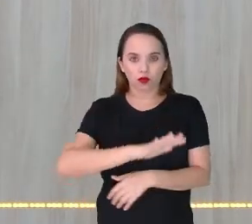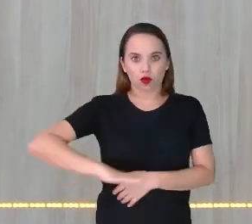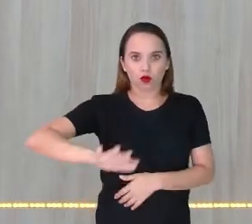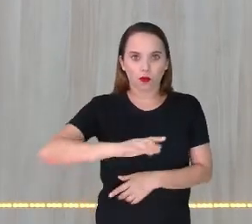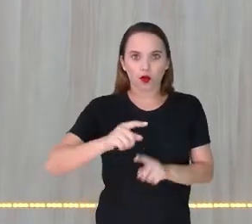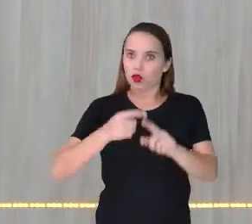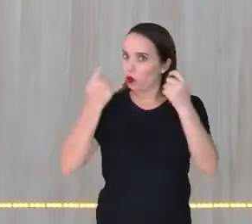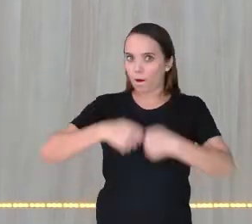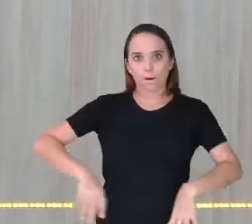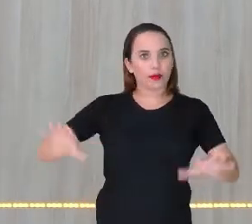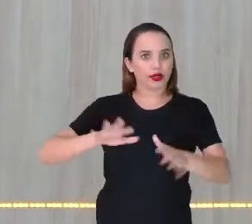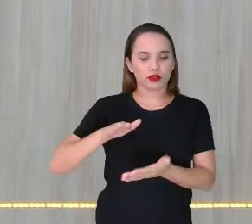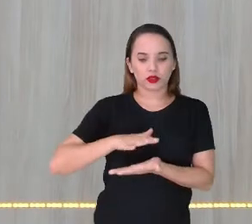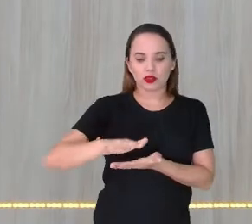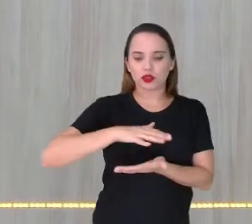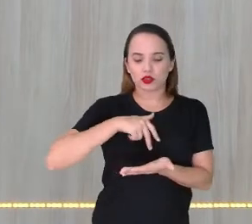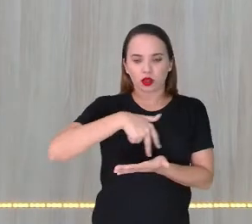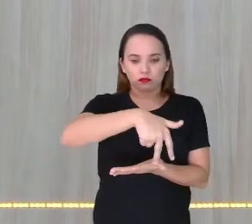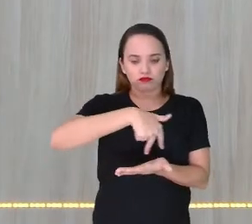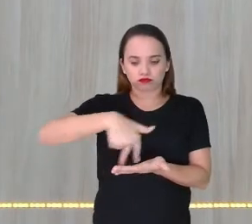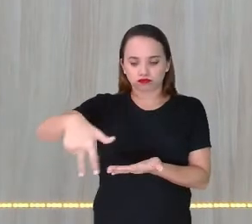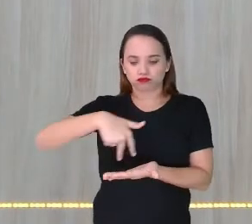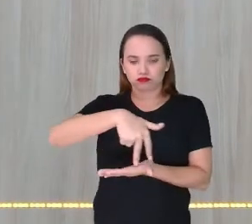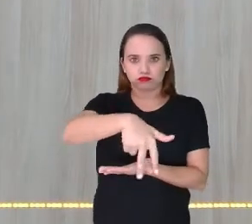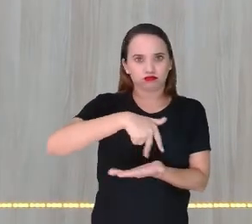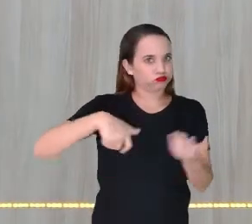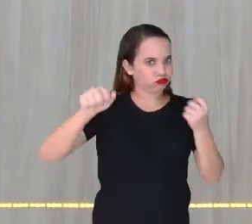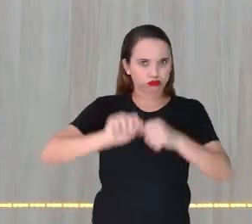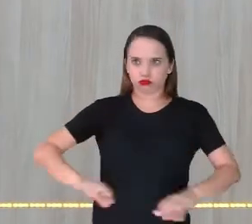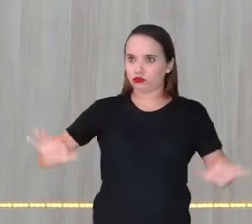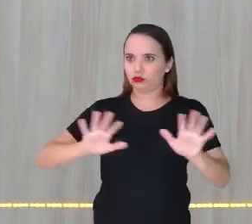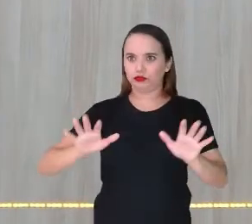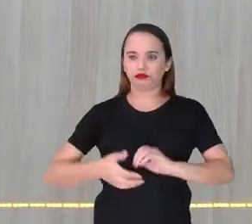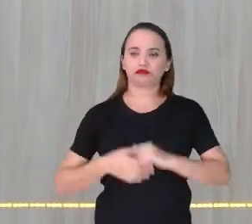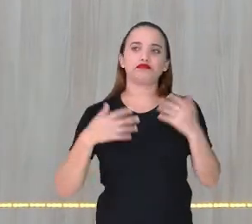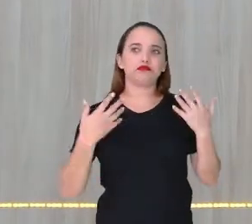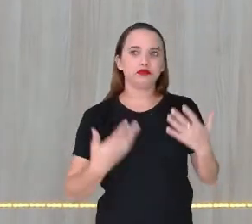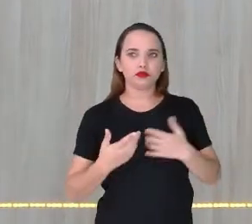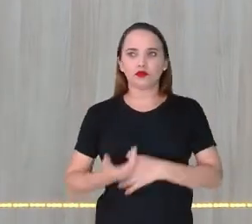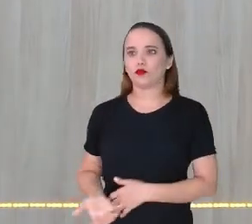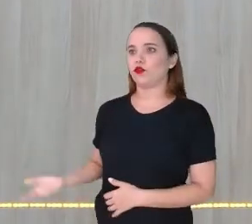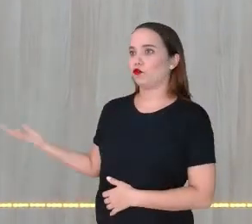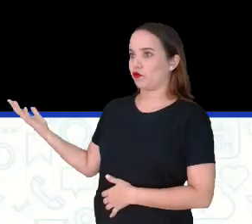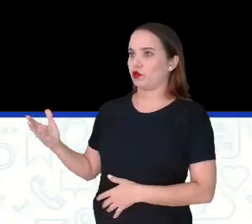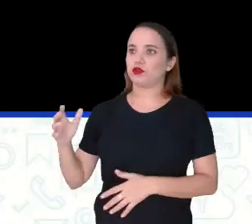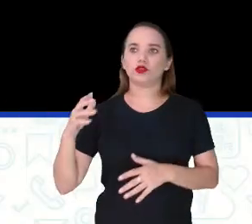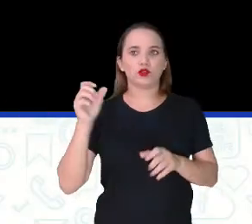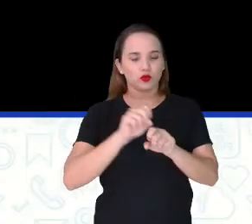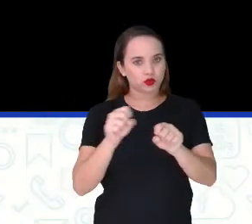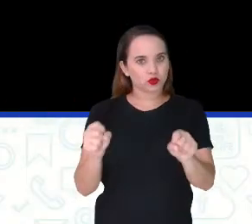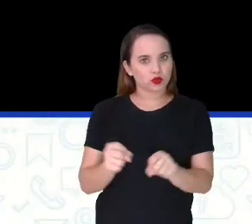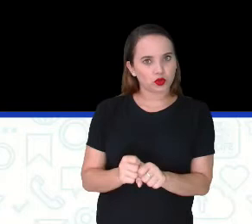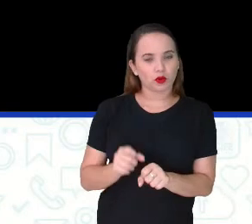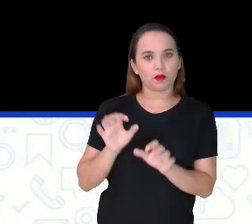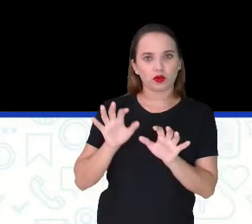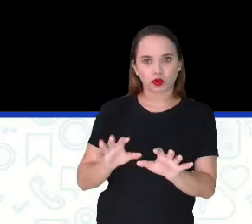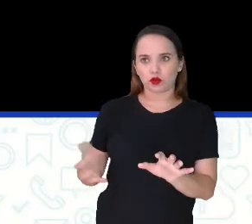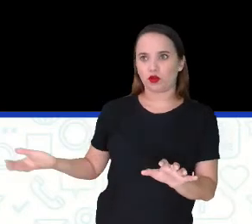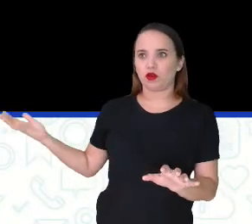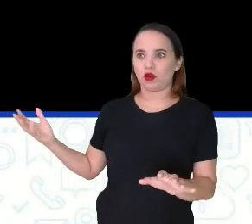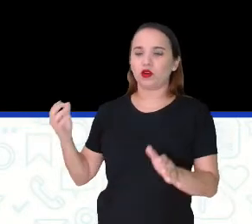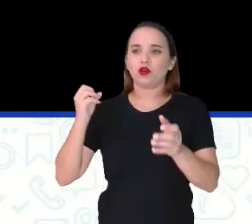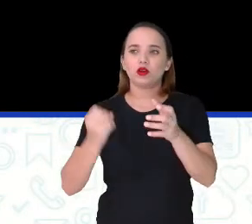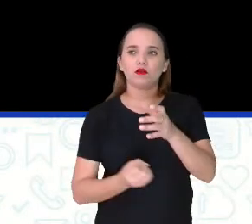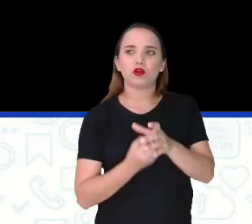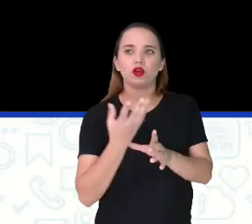deslocar. Beleza? Então, ó, foi através desse sistema aí que Laban criou, né,